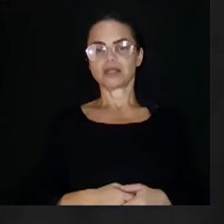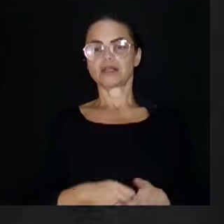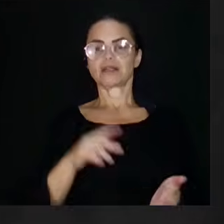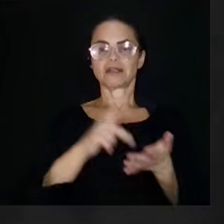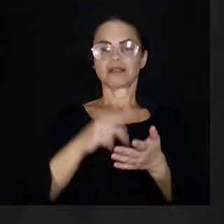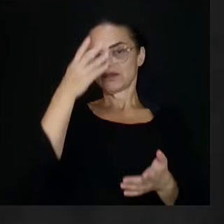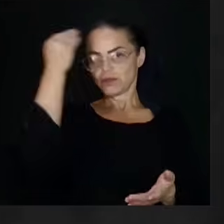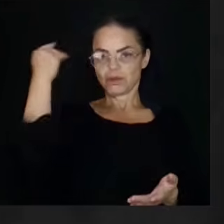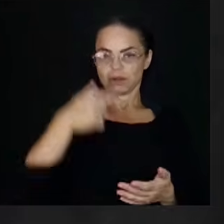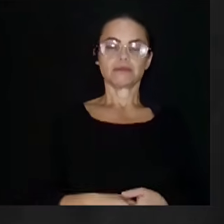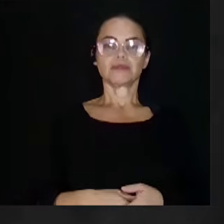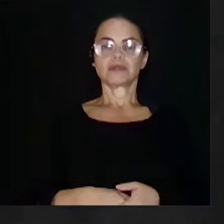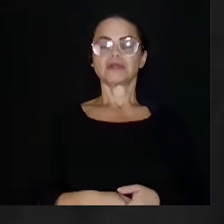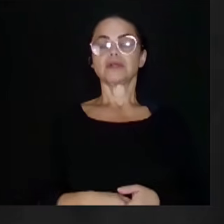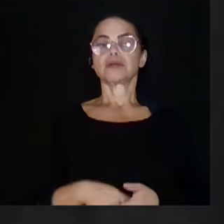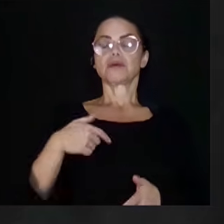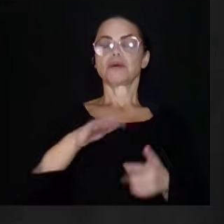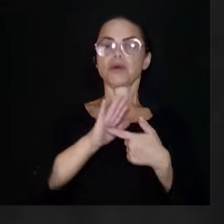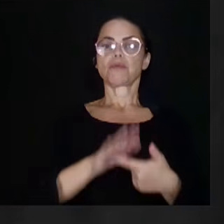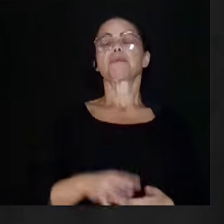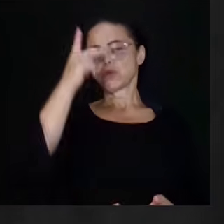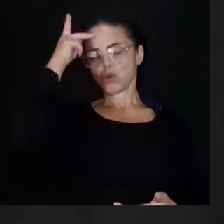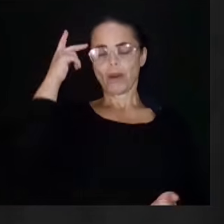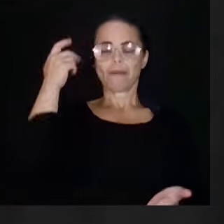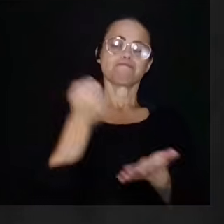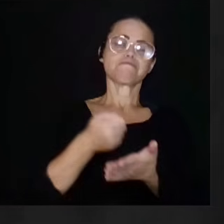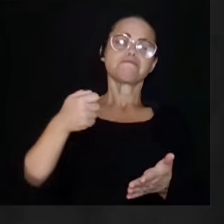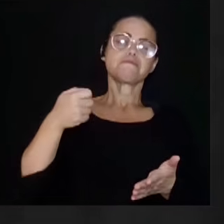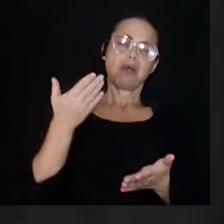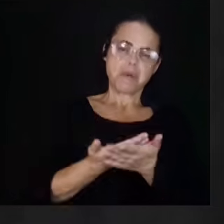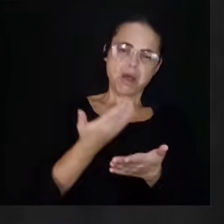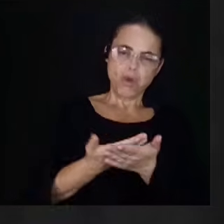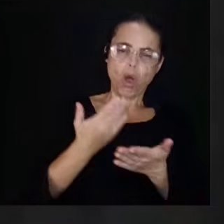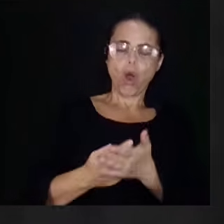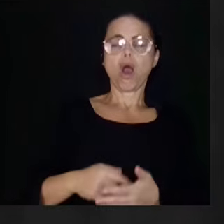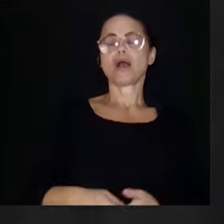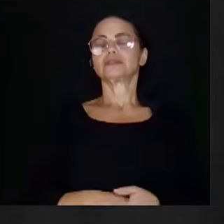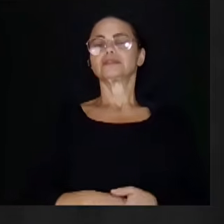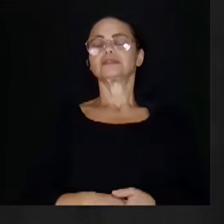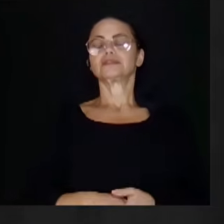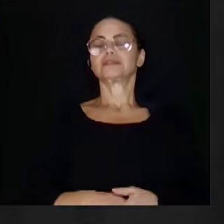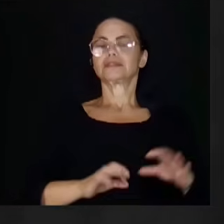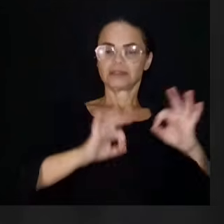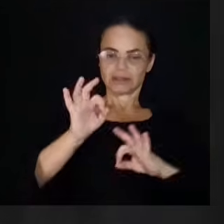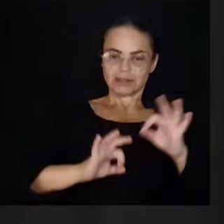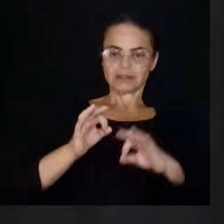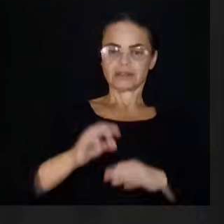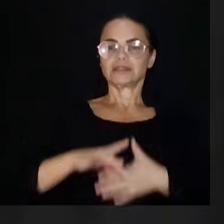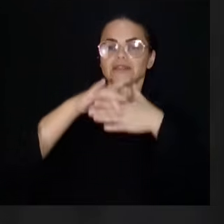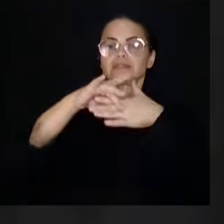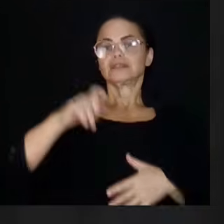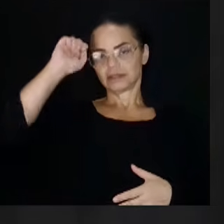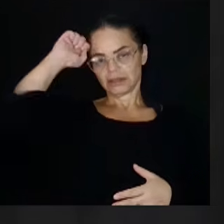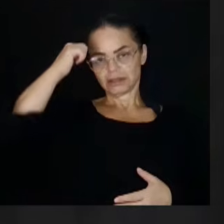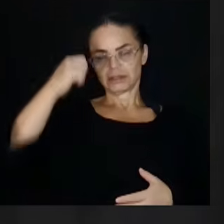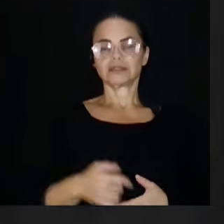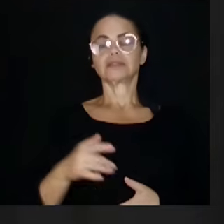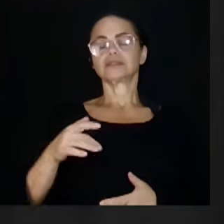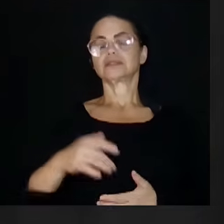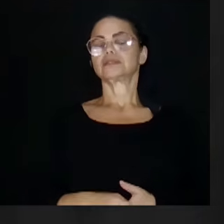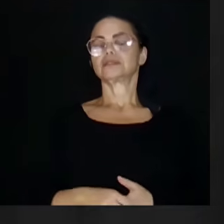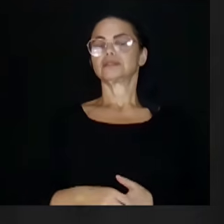e mostra a competência. Então, esse projeto Lideranças Negras, eu acho que ele vem trazendo isso,